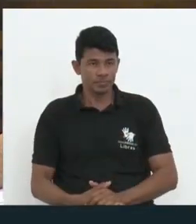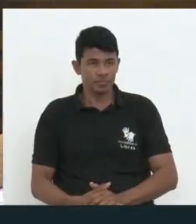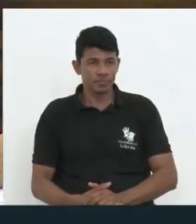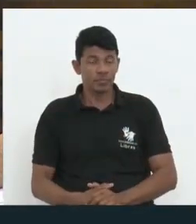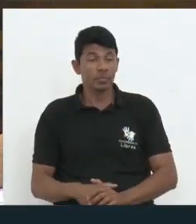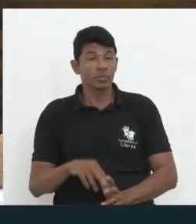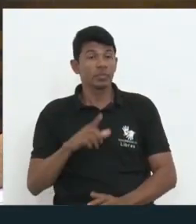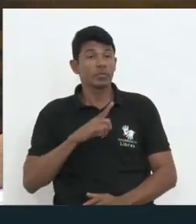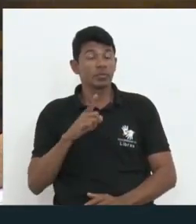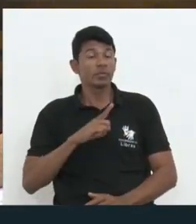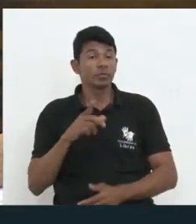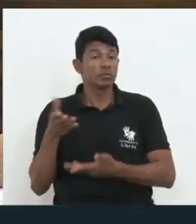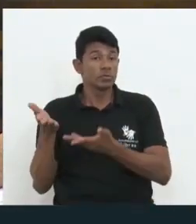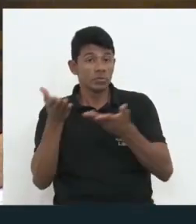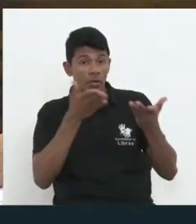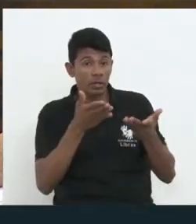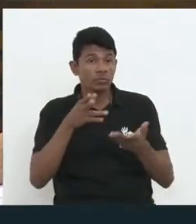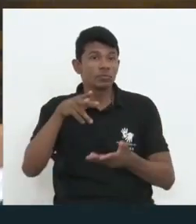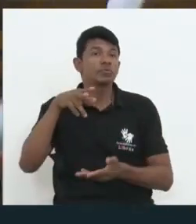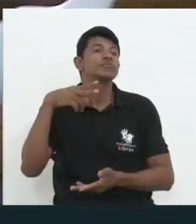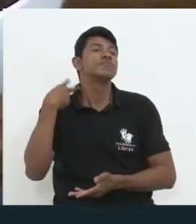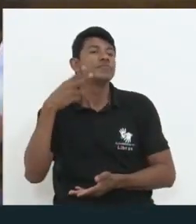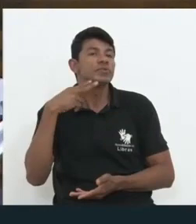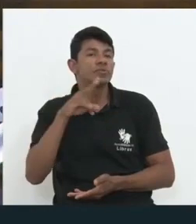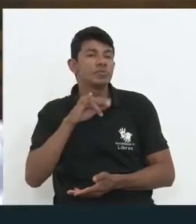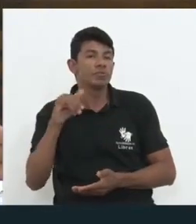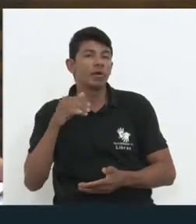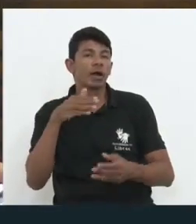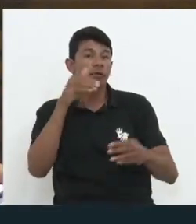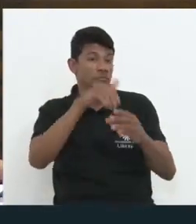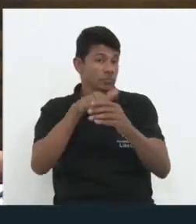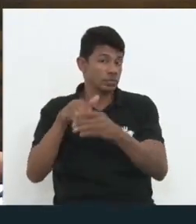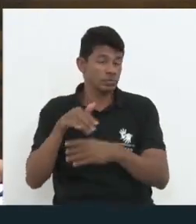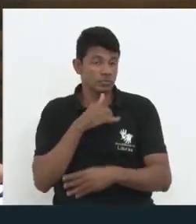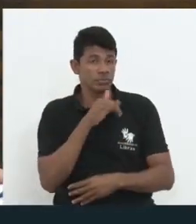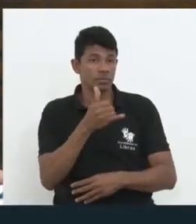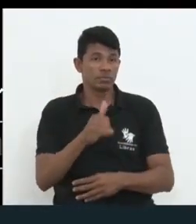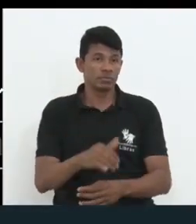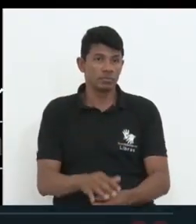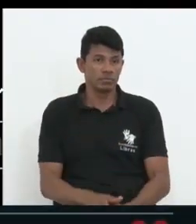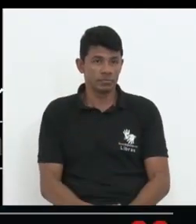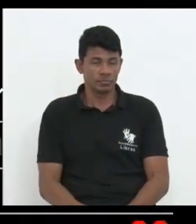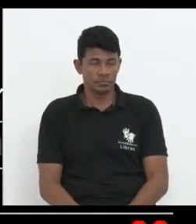Solicito aos senhores vereadores que utilizem os terminais para o voto eletrônico.